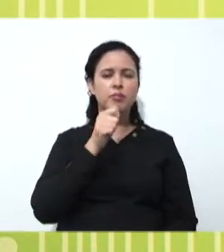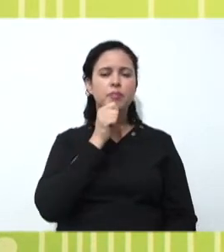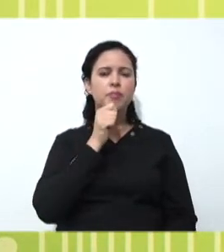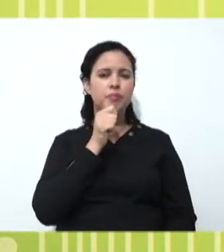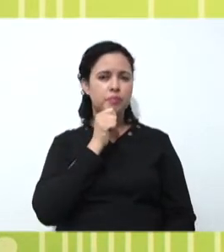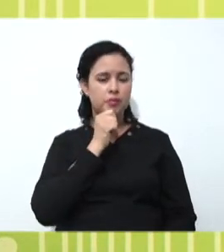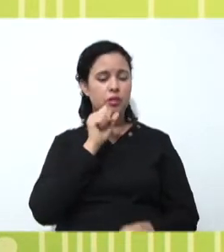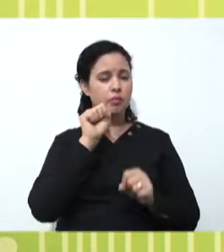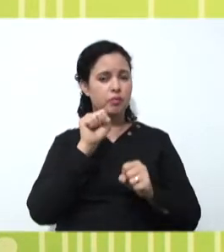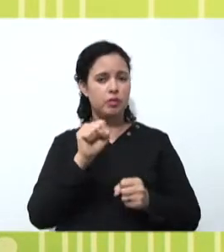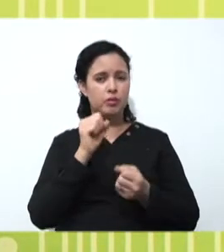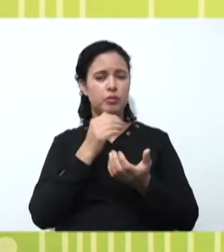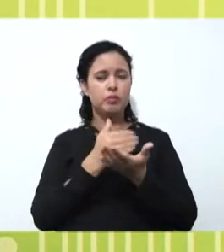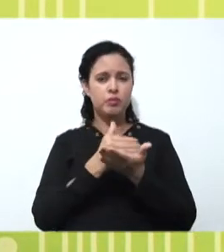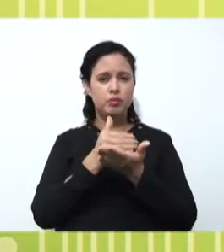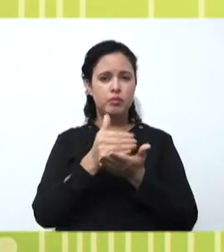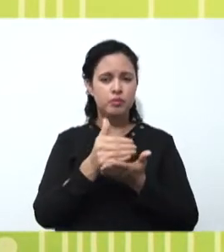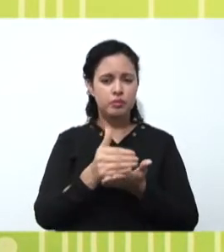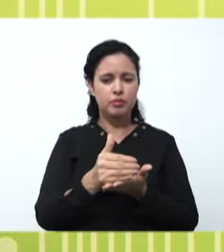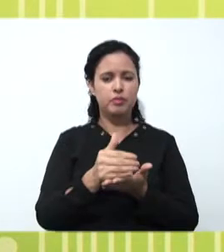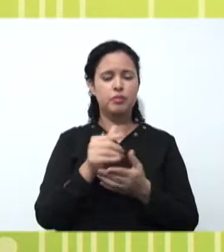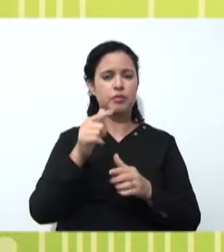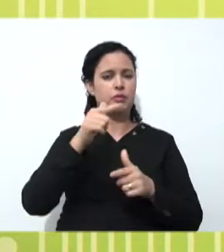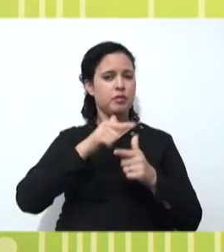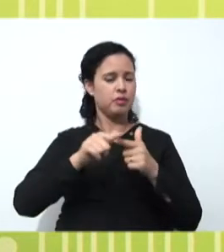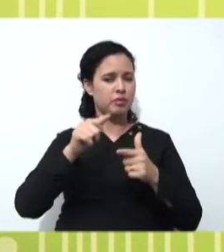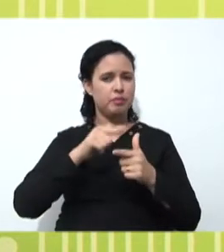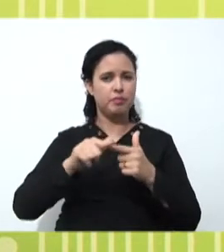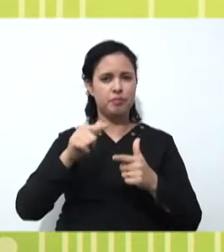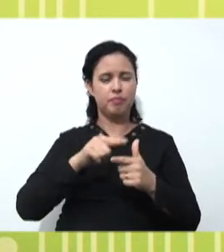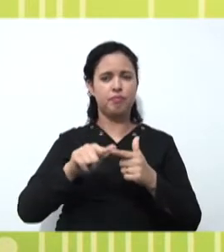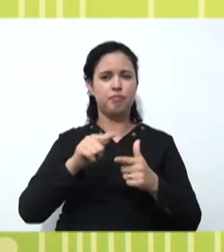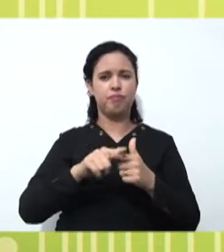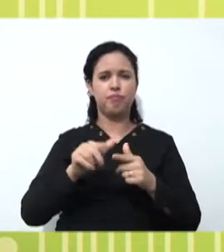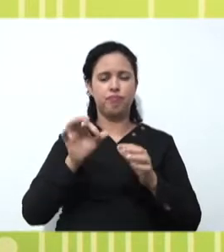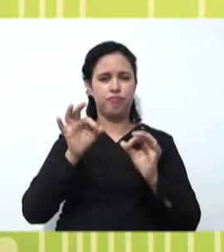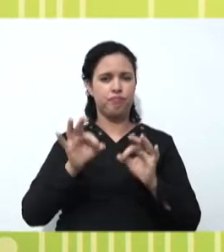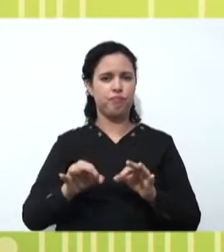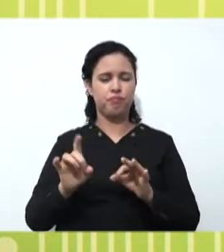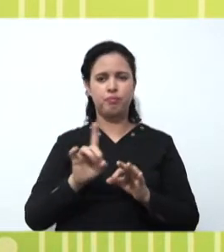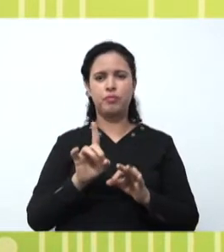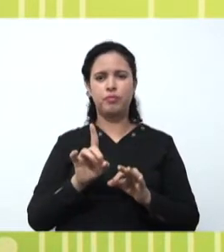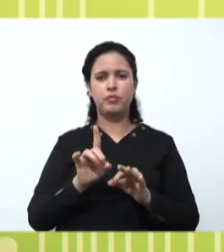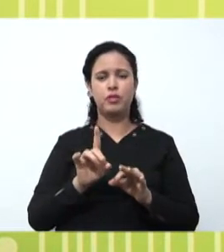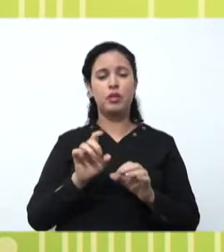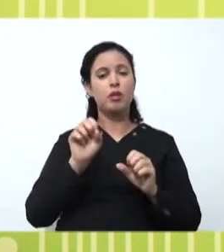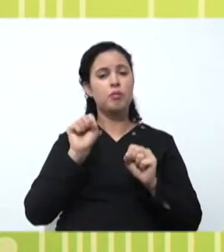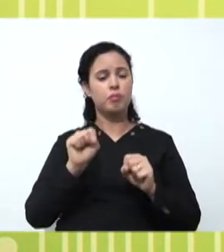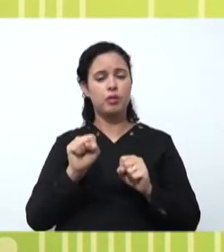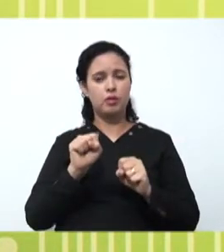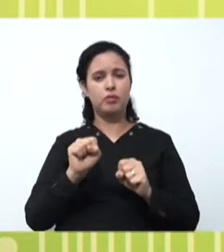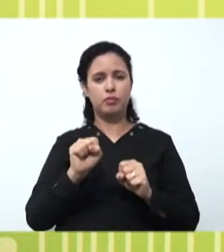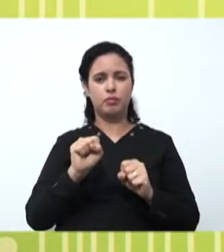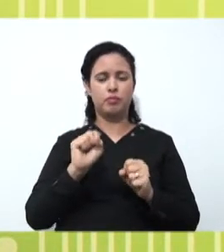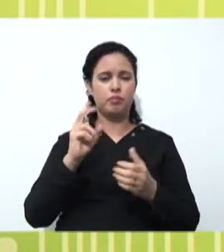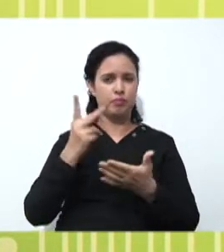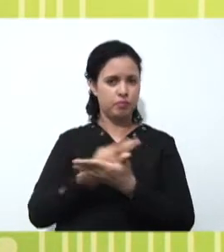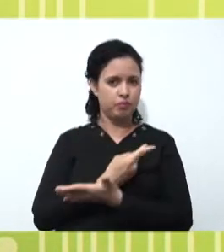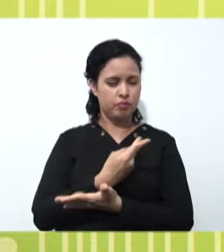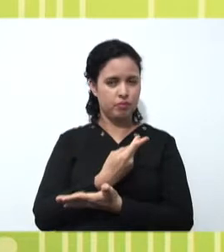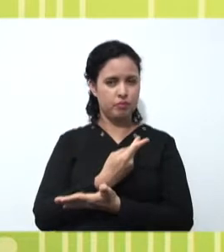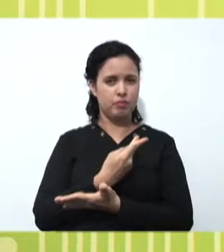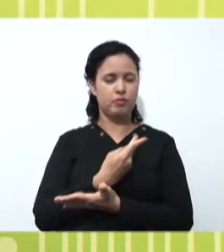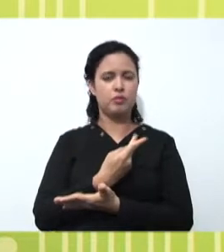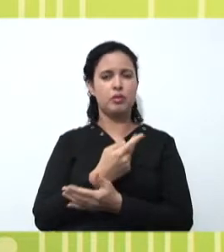começo de uma situação que não pode estar tão certo assim coletivamente. Pode acontecer erros? Pode. Só que a